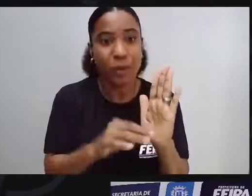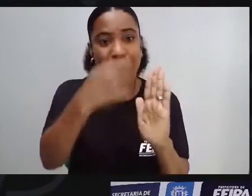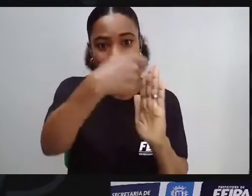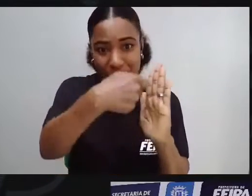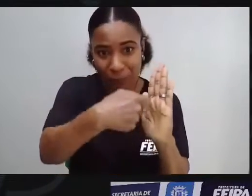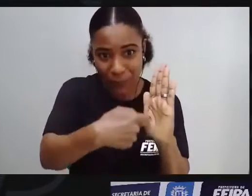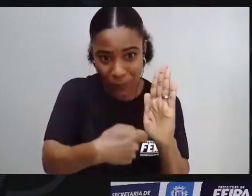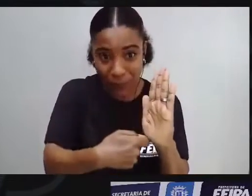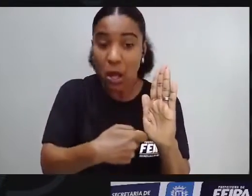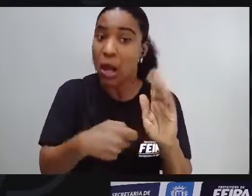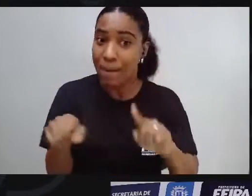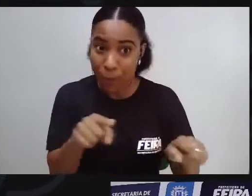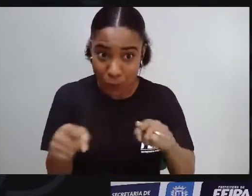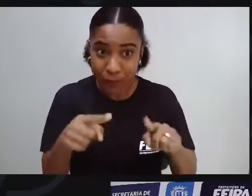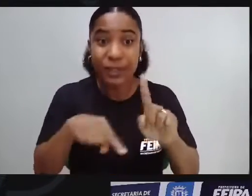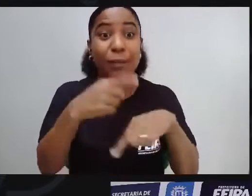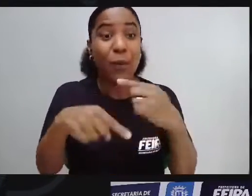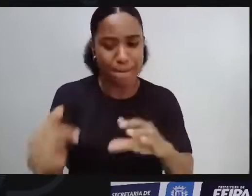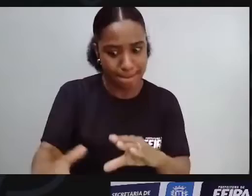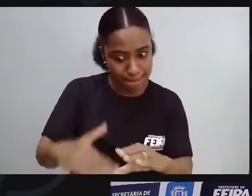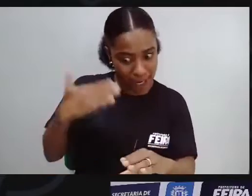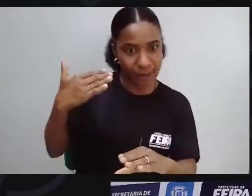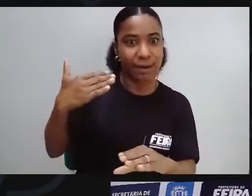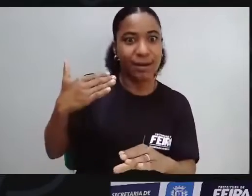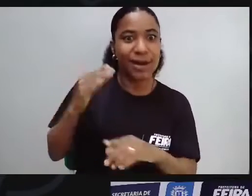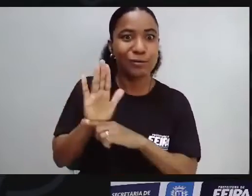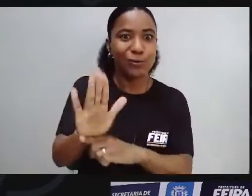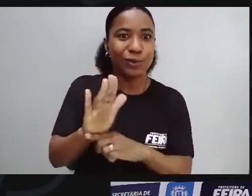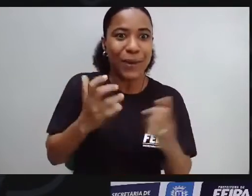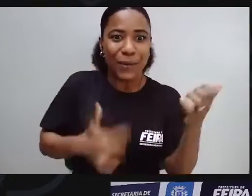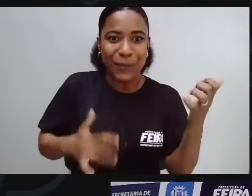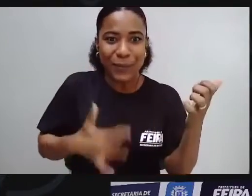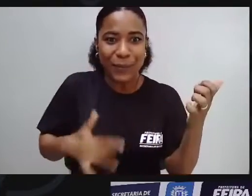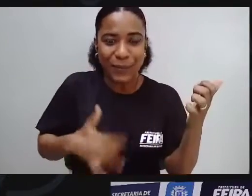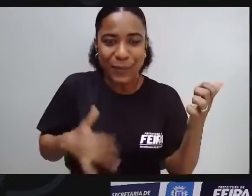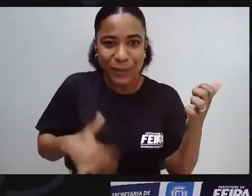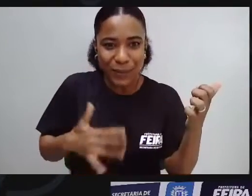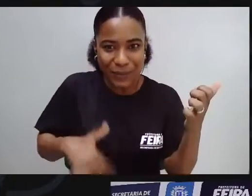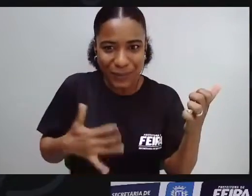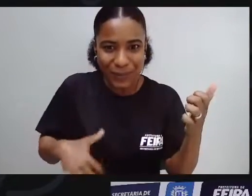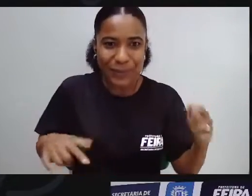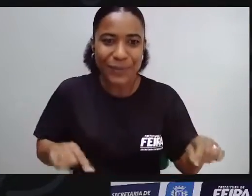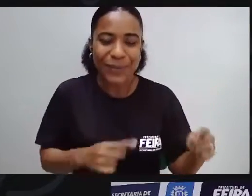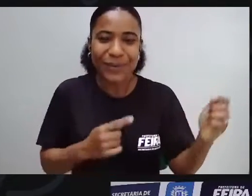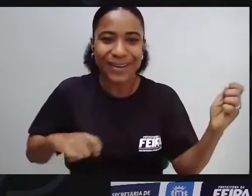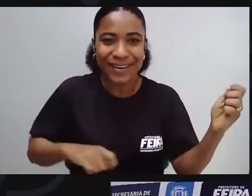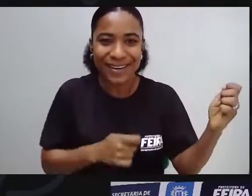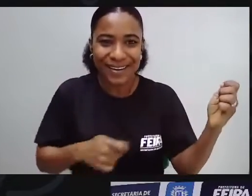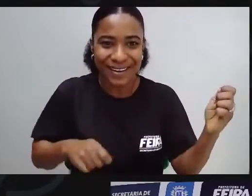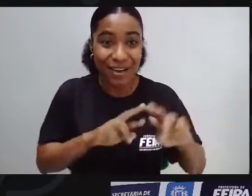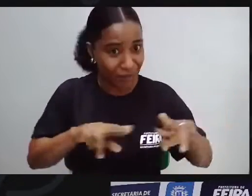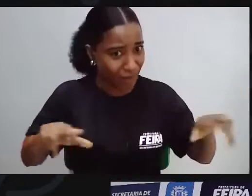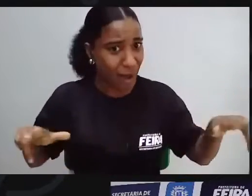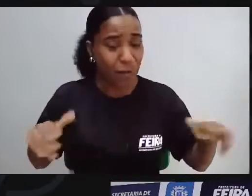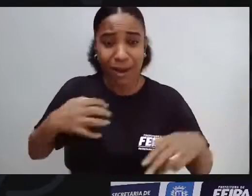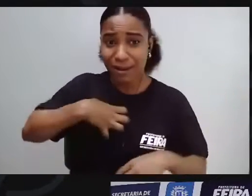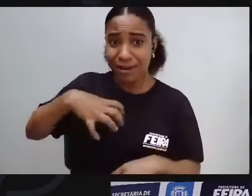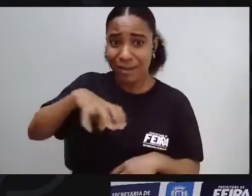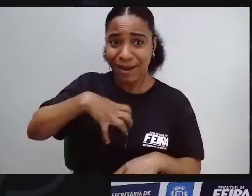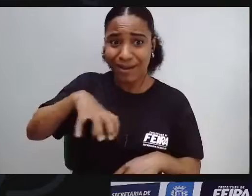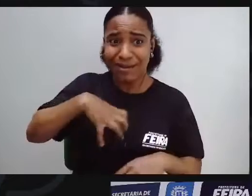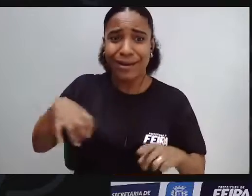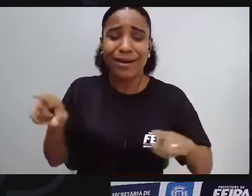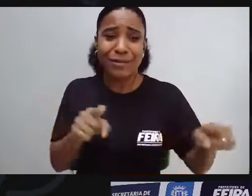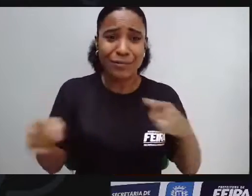em cima da letra de você tá bom você sabe que comprou a coisa maravilhosa na Bahia no espelho e eu e hoje na